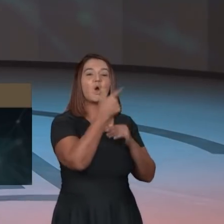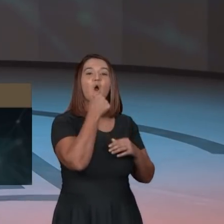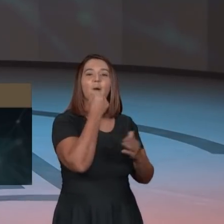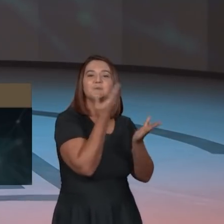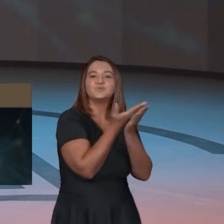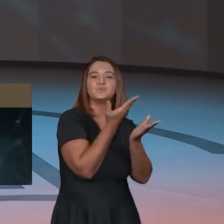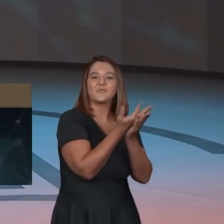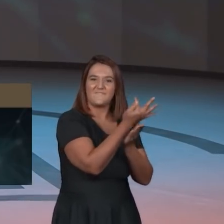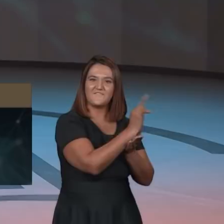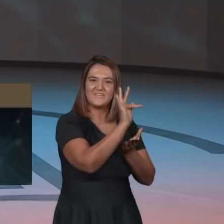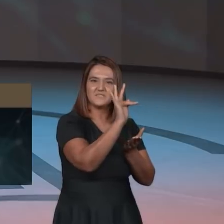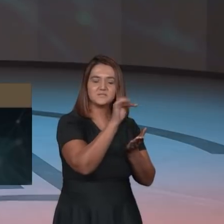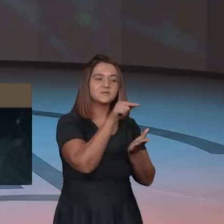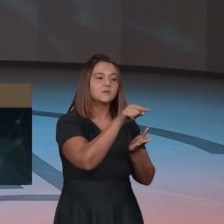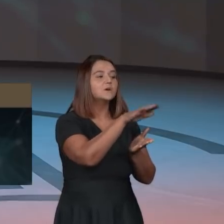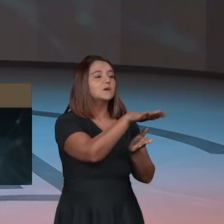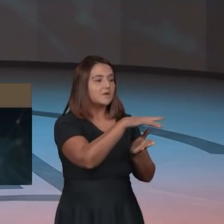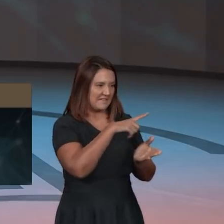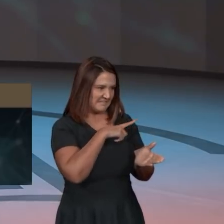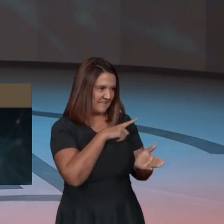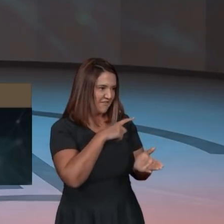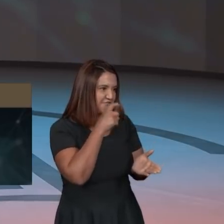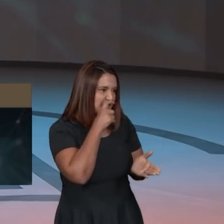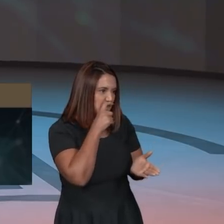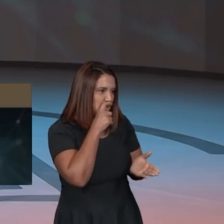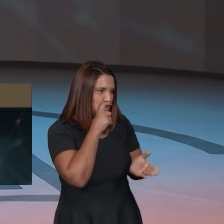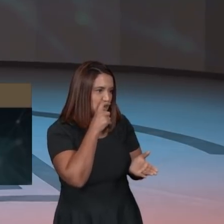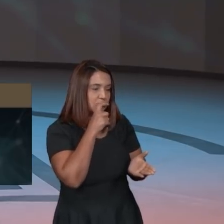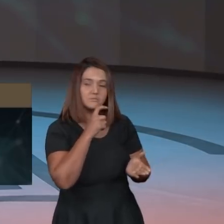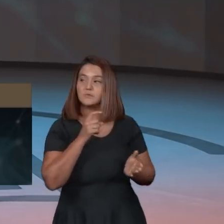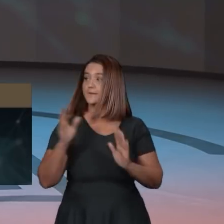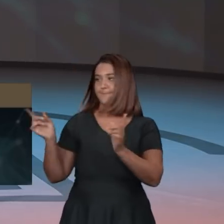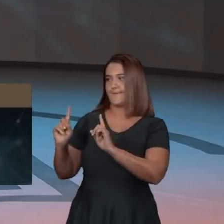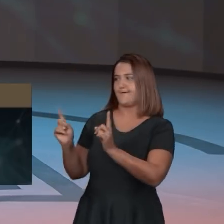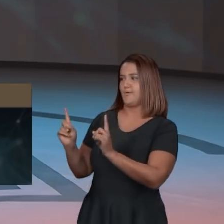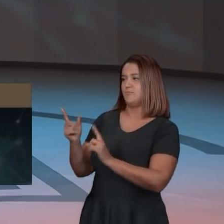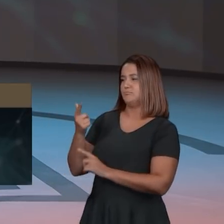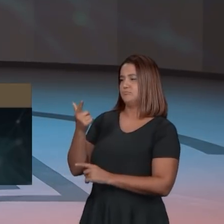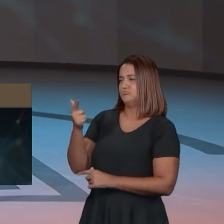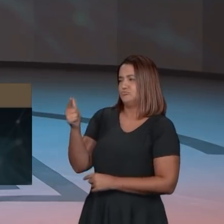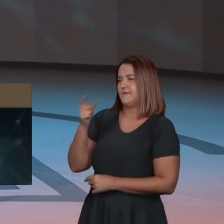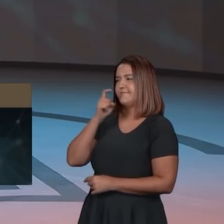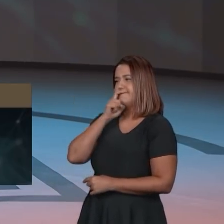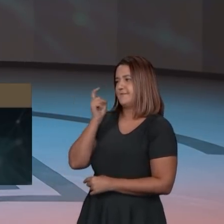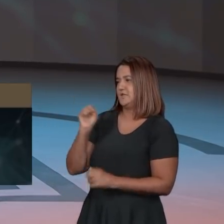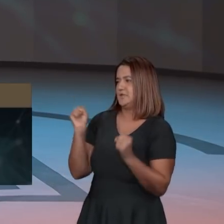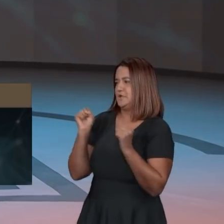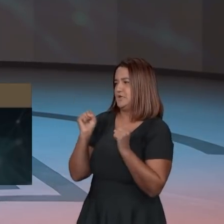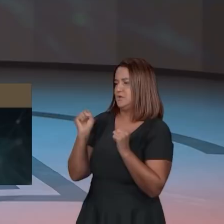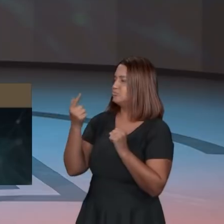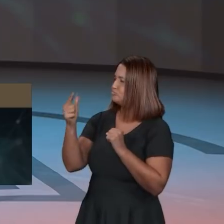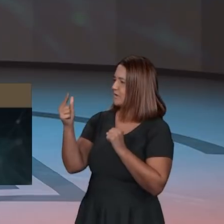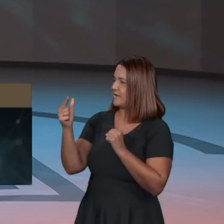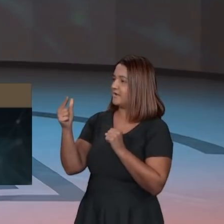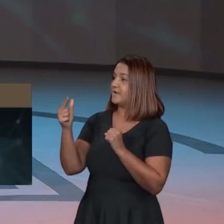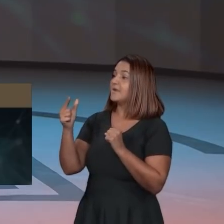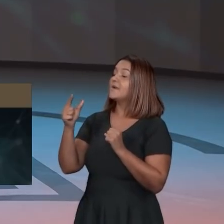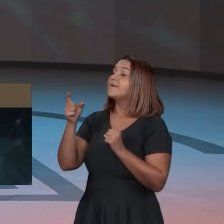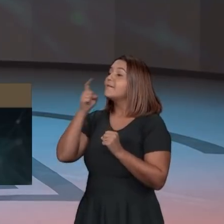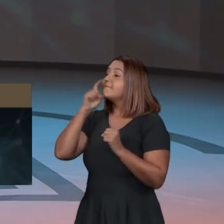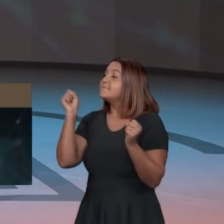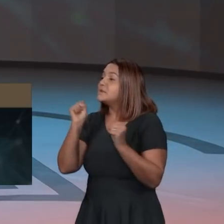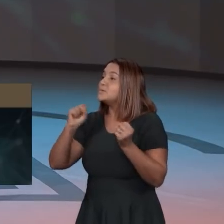frio. O frio não existe. O que existe, segundo a física, é a ausência de calor